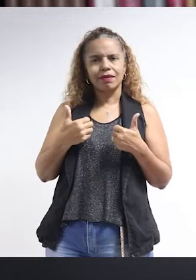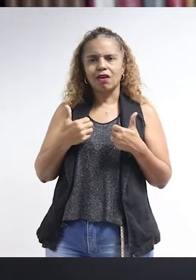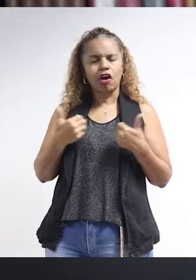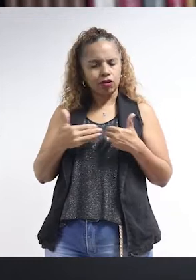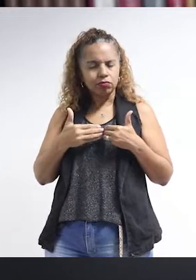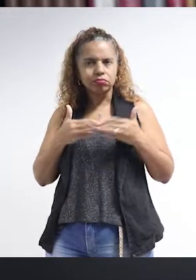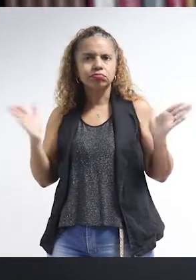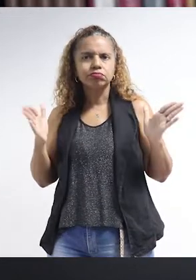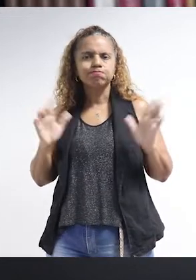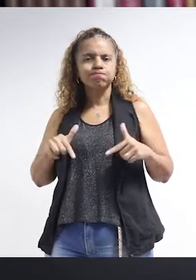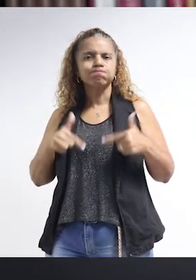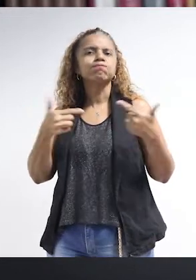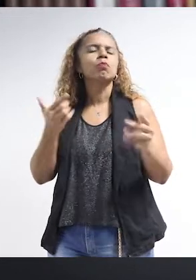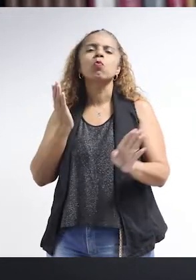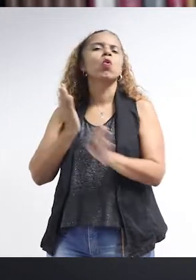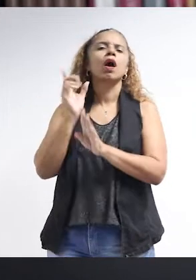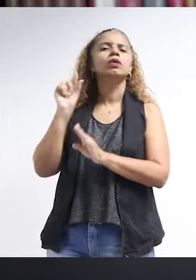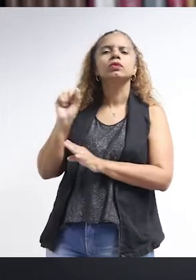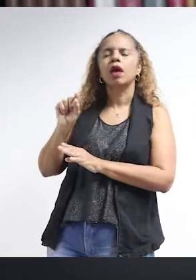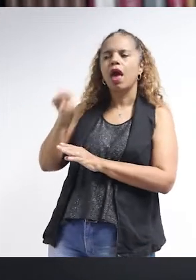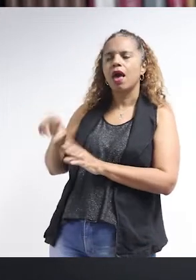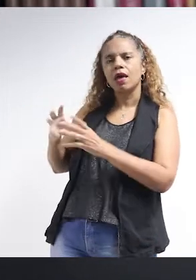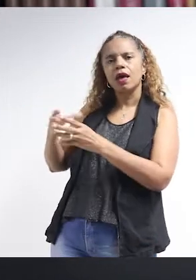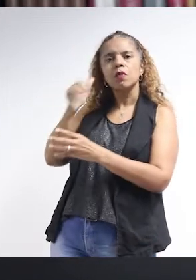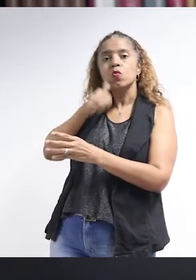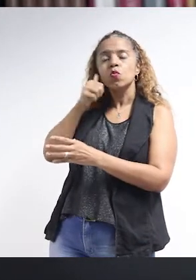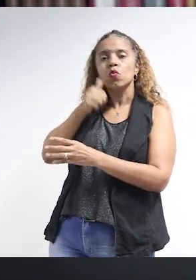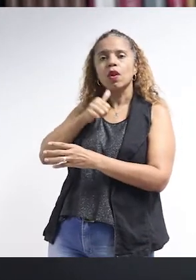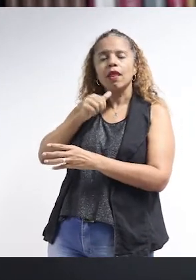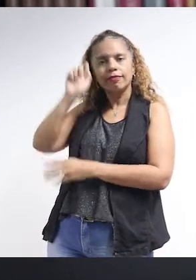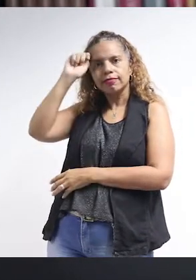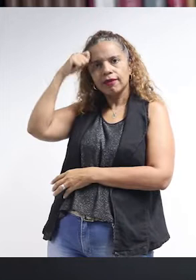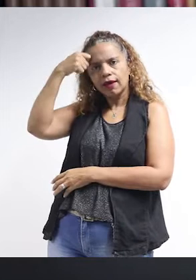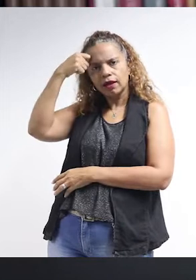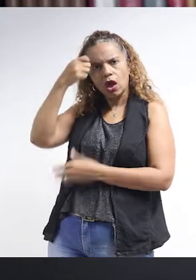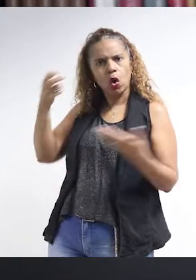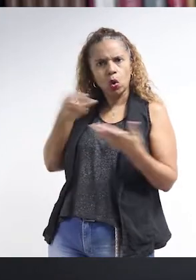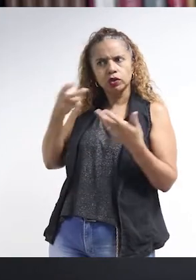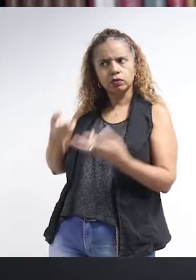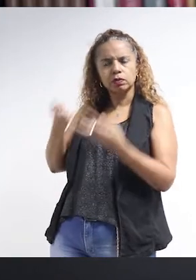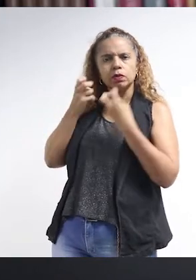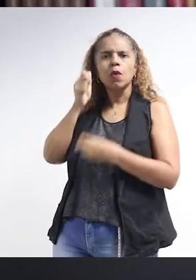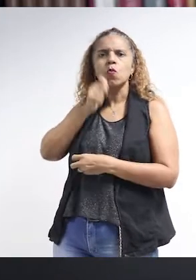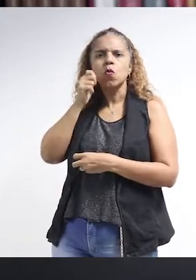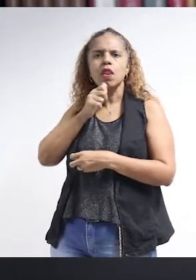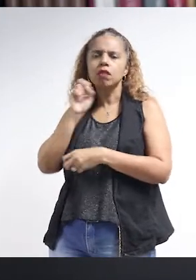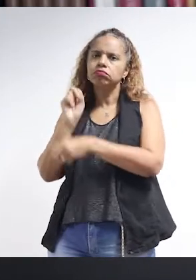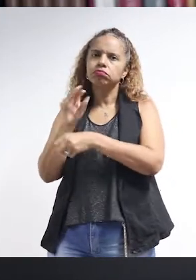esse movimento, esse levante das mulheres negras que observamos hoje, mulheres